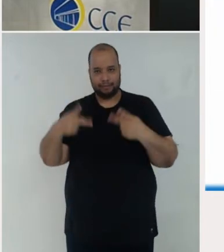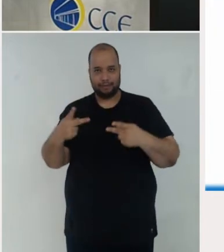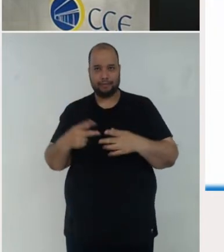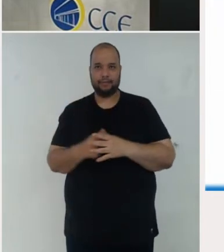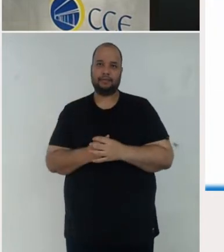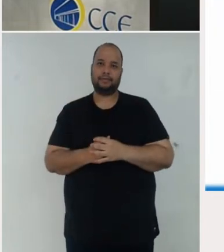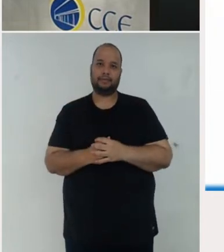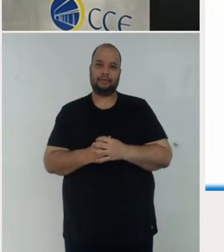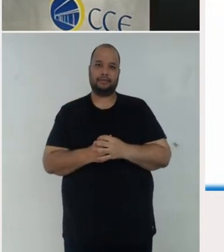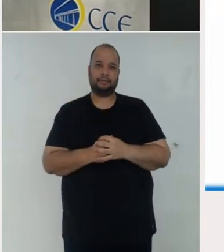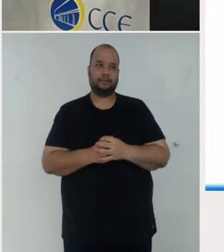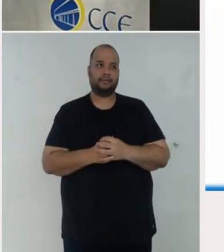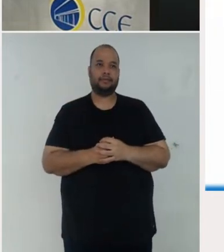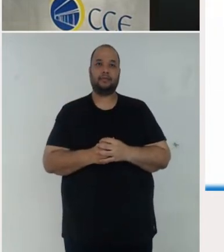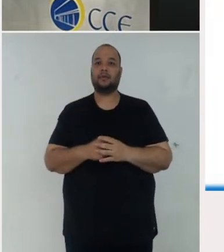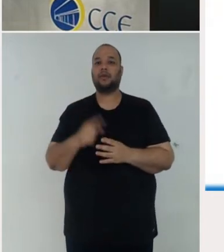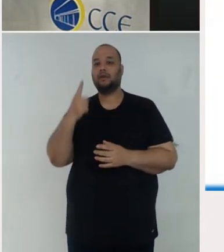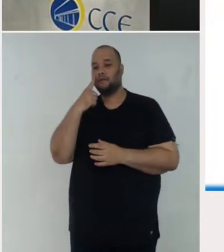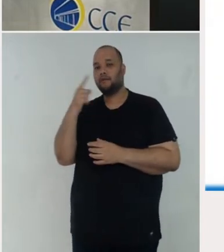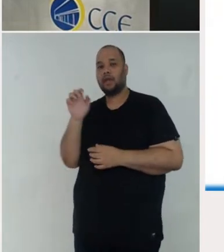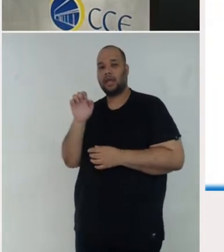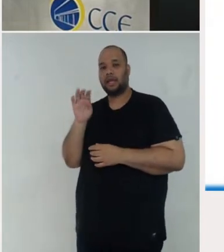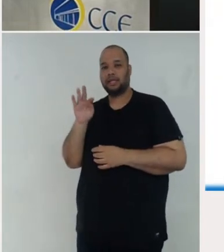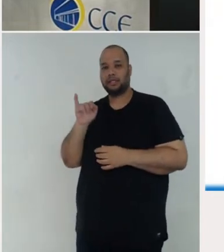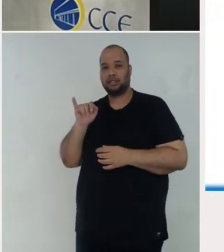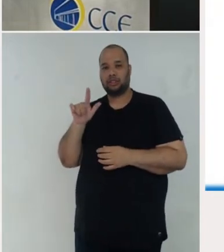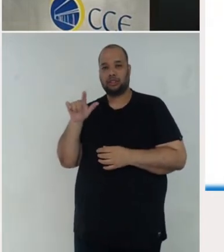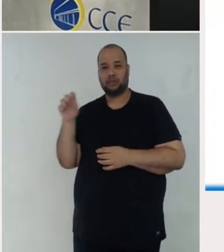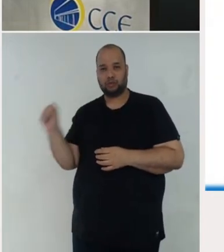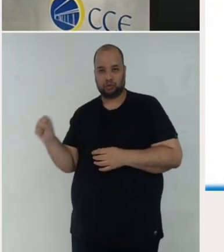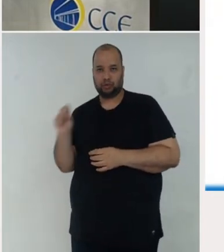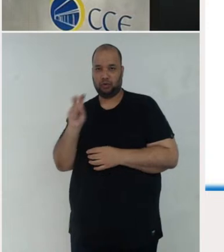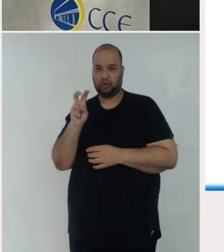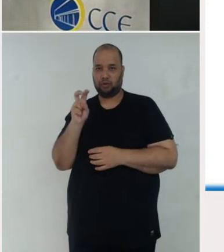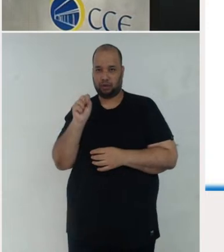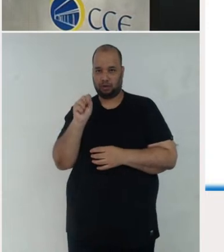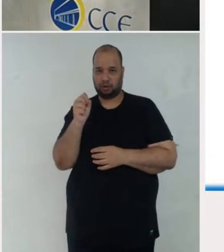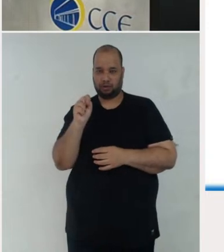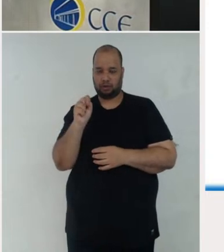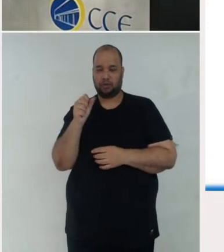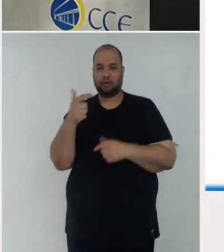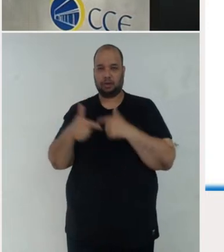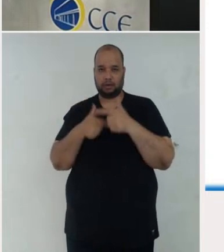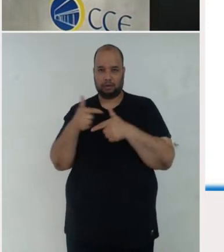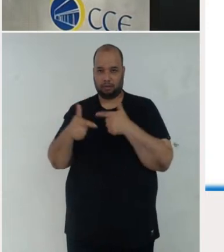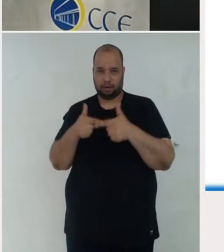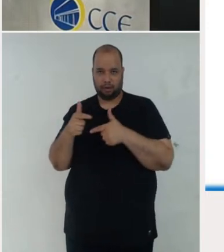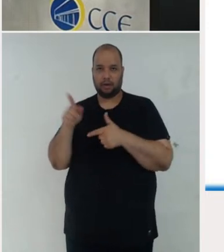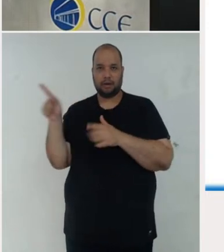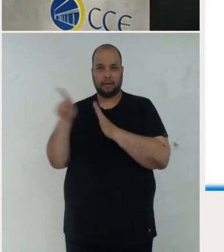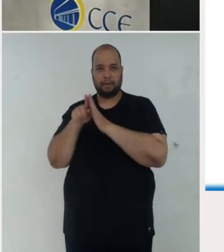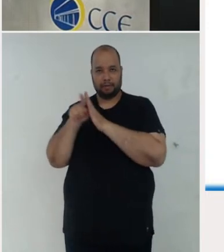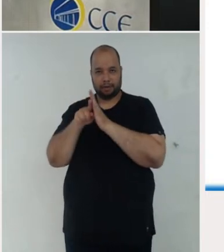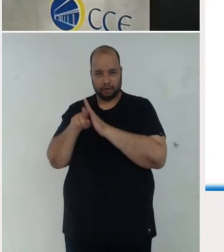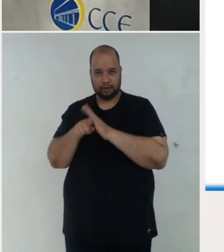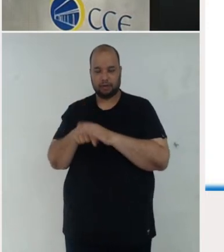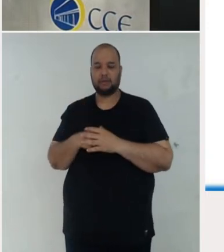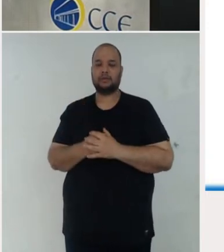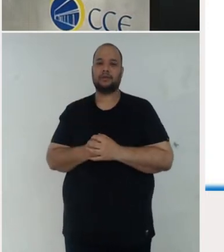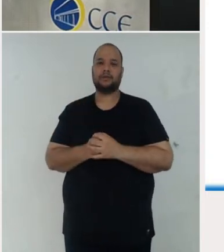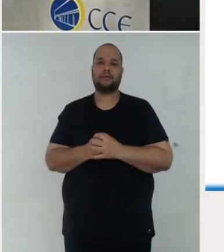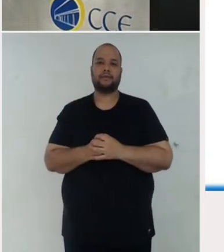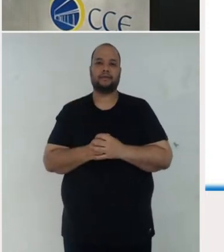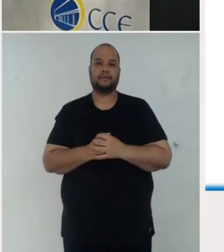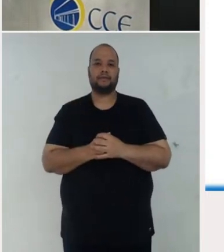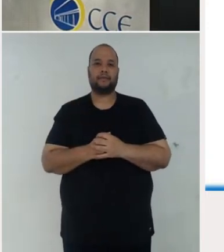Então aí, os etios, 58 trabalhos, os estudos da tradução de línguas de sinais, 58 pesquisas, os estudos